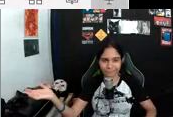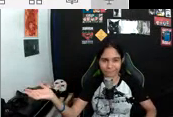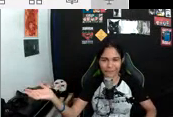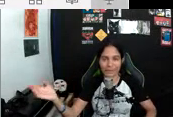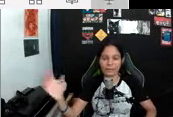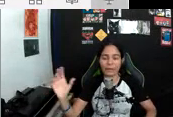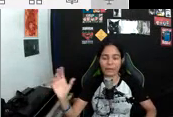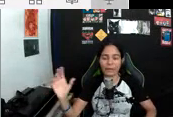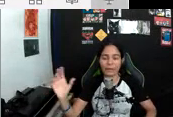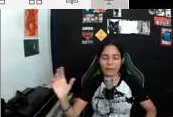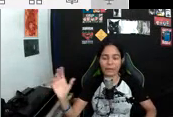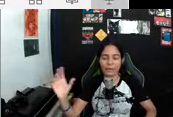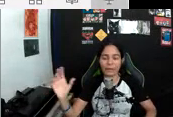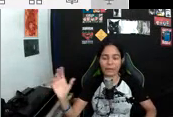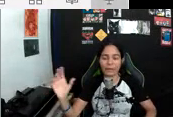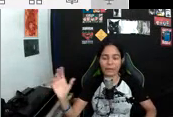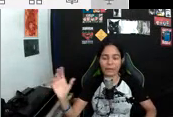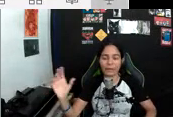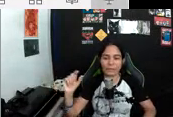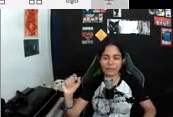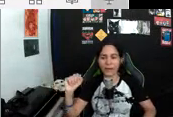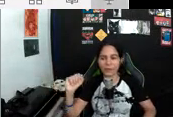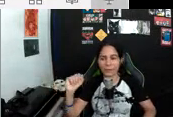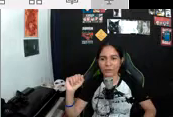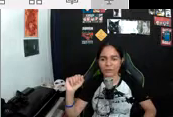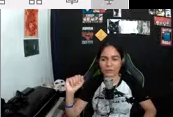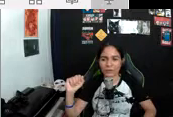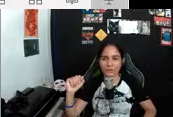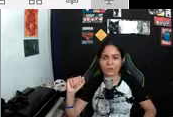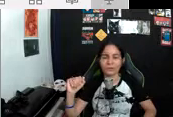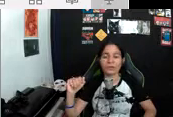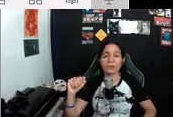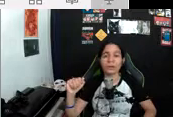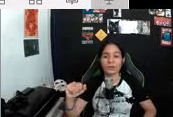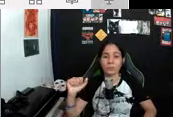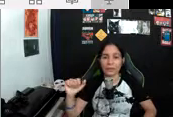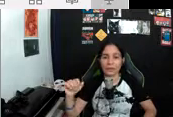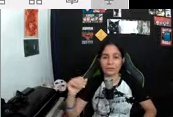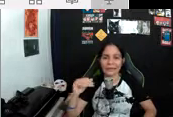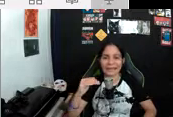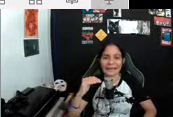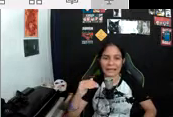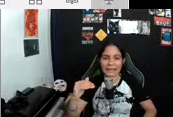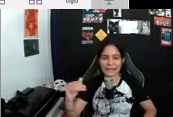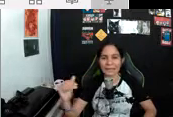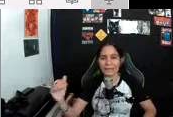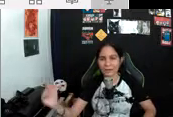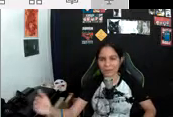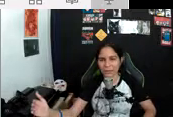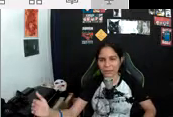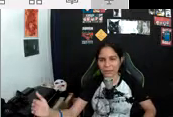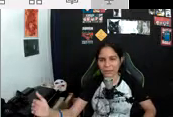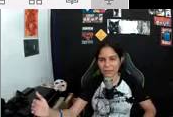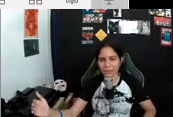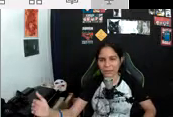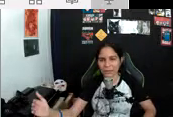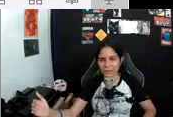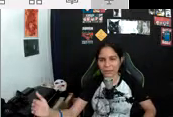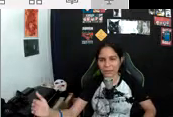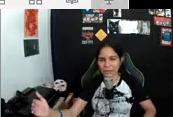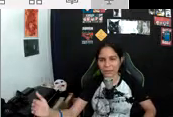morrer, né? Então, pode baixar o quantitativo, mas não pode ficar